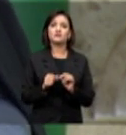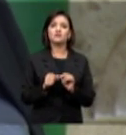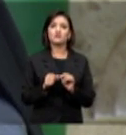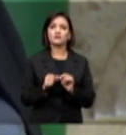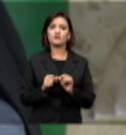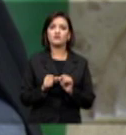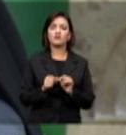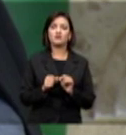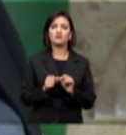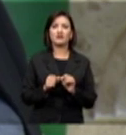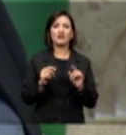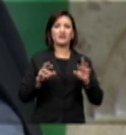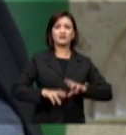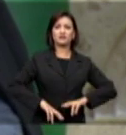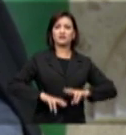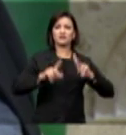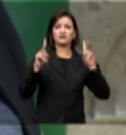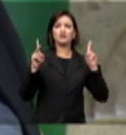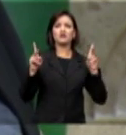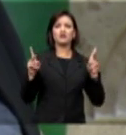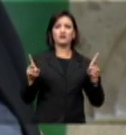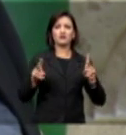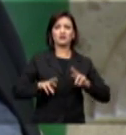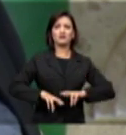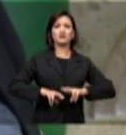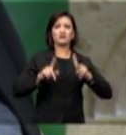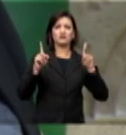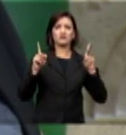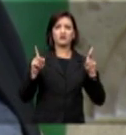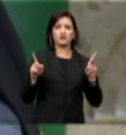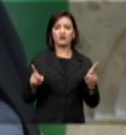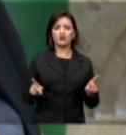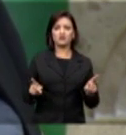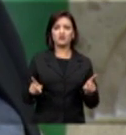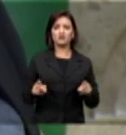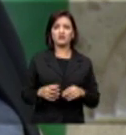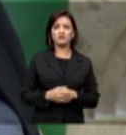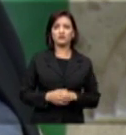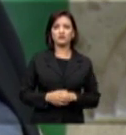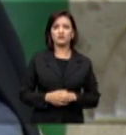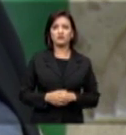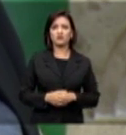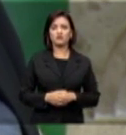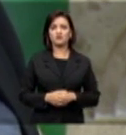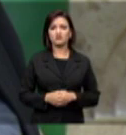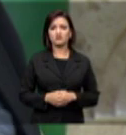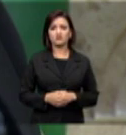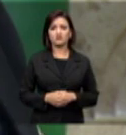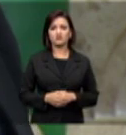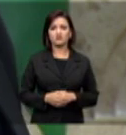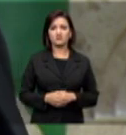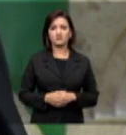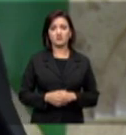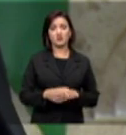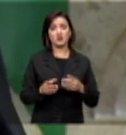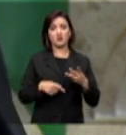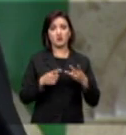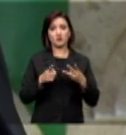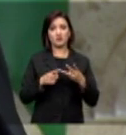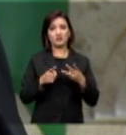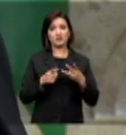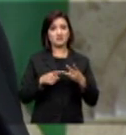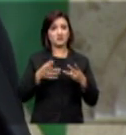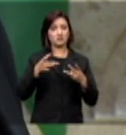da inicial no que toca aos dois primeiros dispositivos impugnados. O terceiro